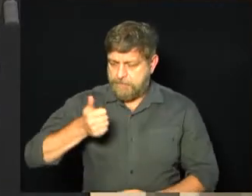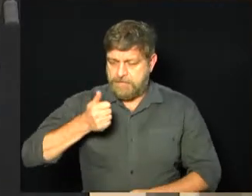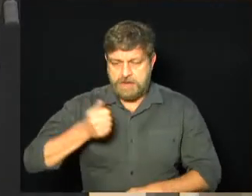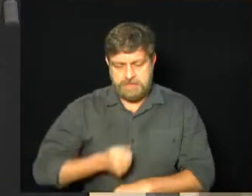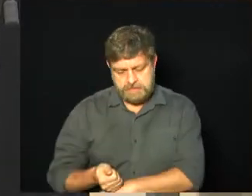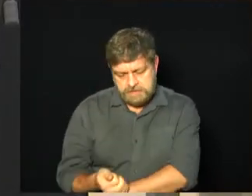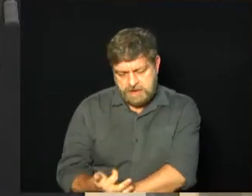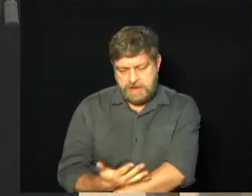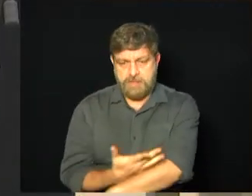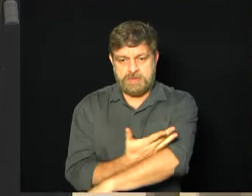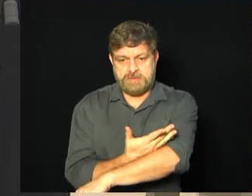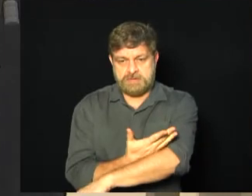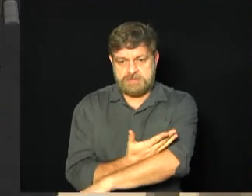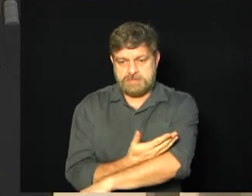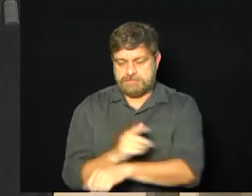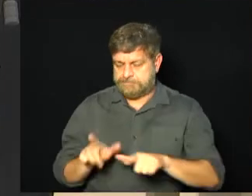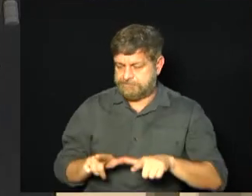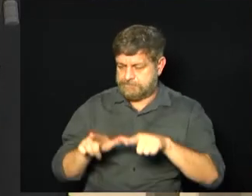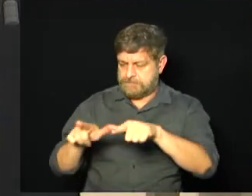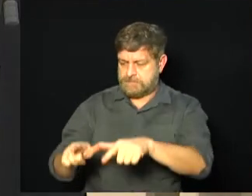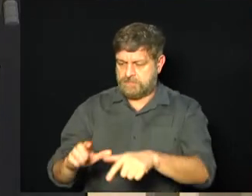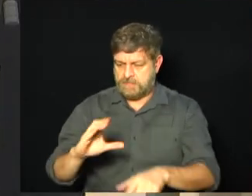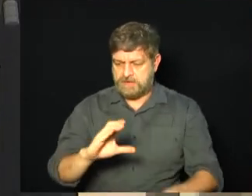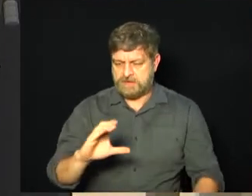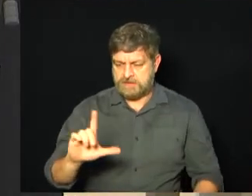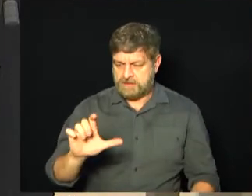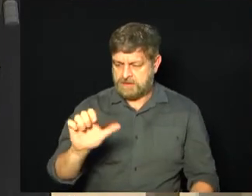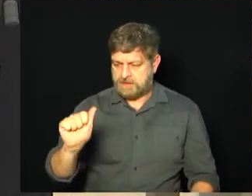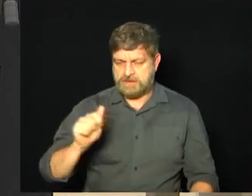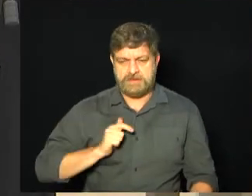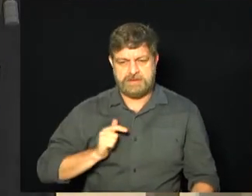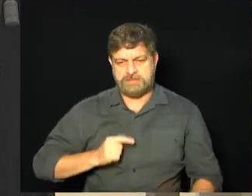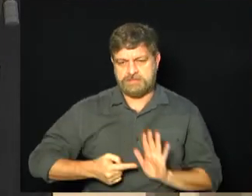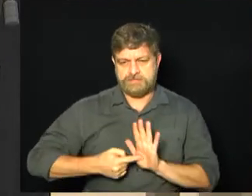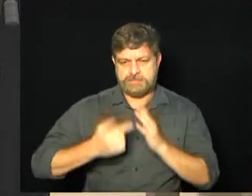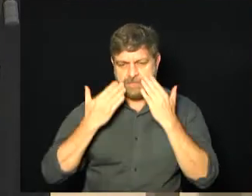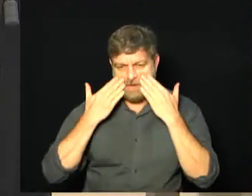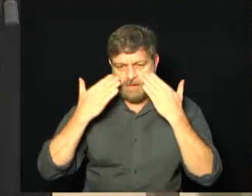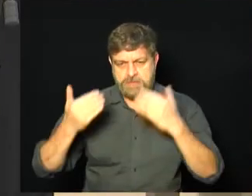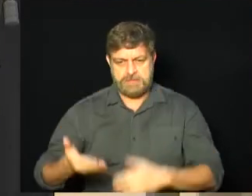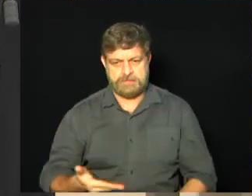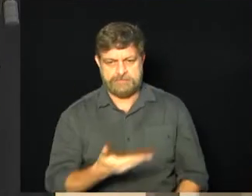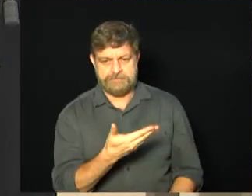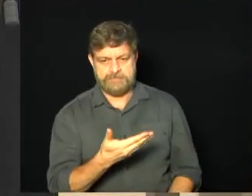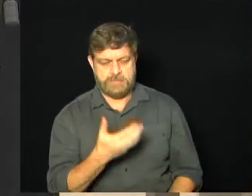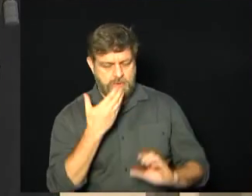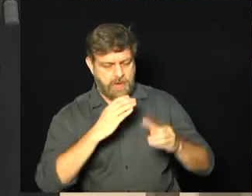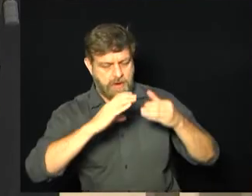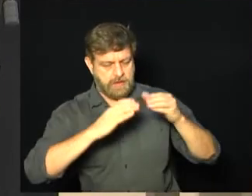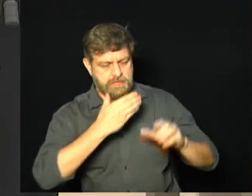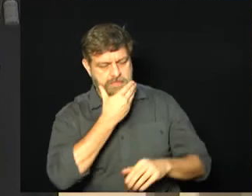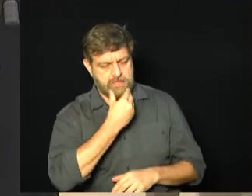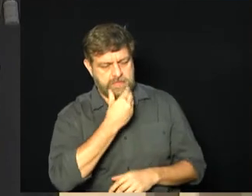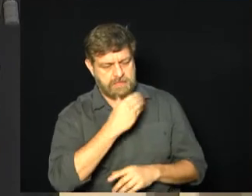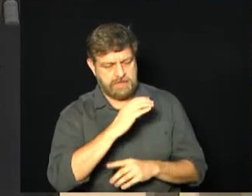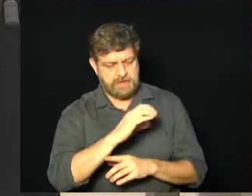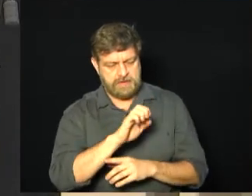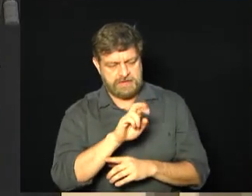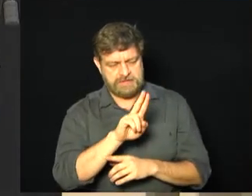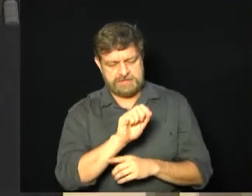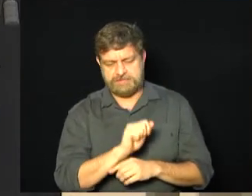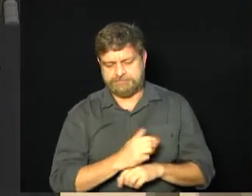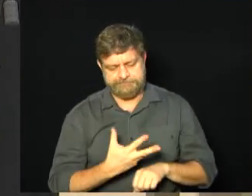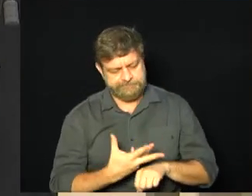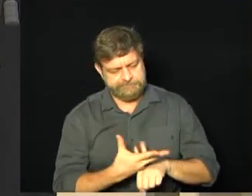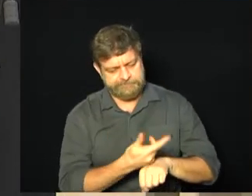Centro de Ciências, Letras e Artes com essa apresentação magnífica do tenor César Camargo, jovem talento.